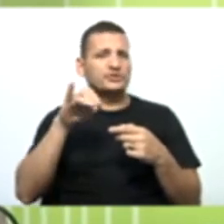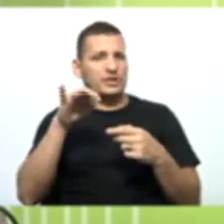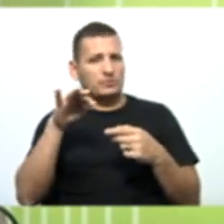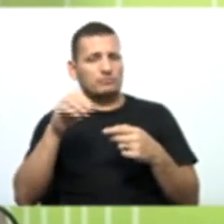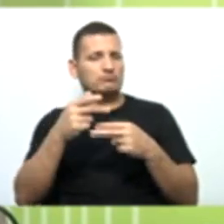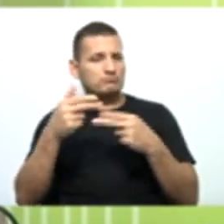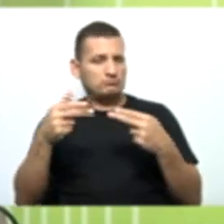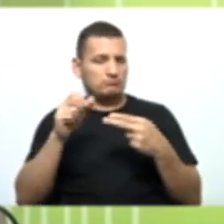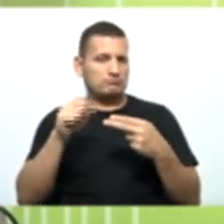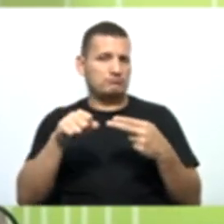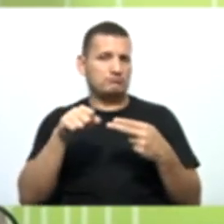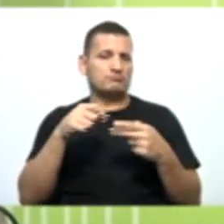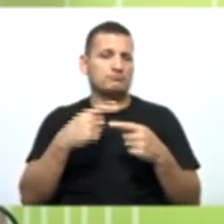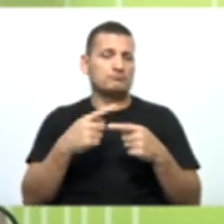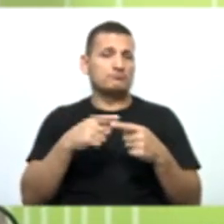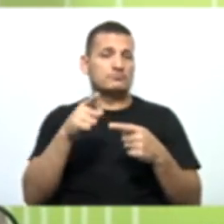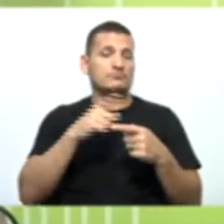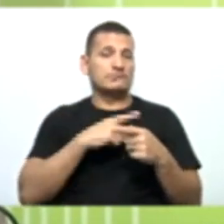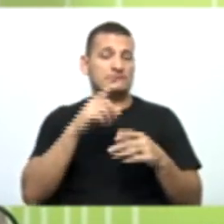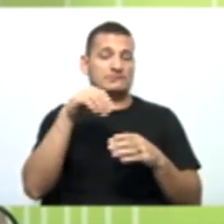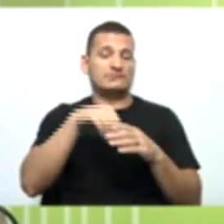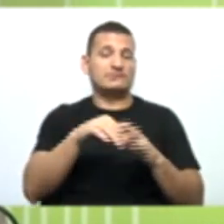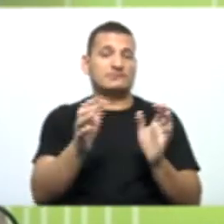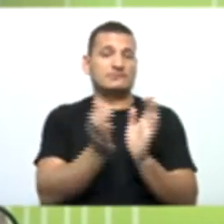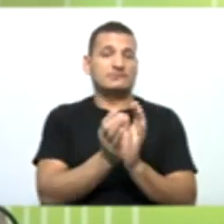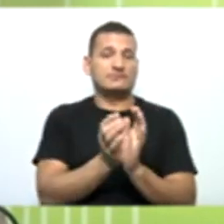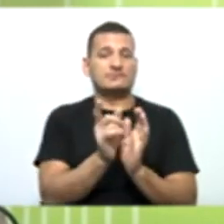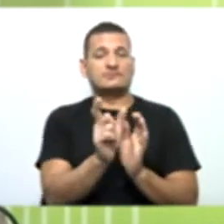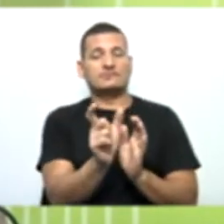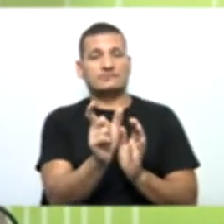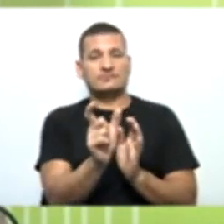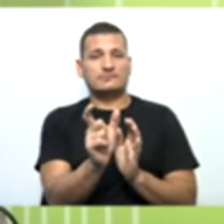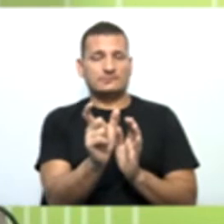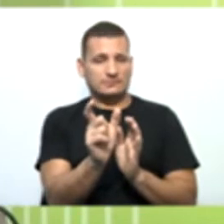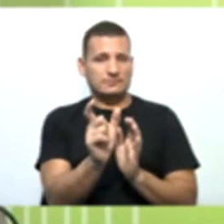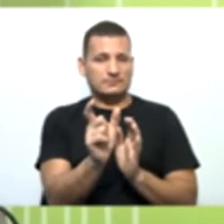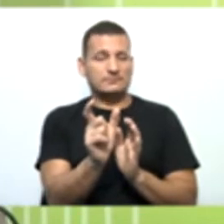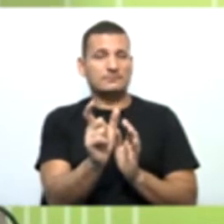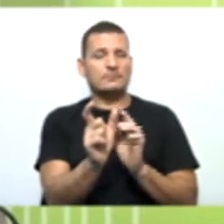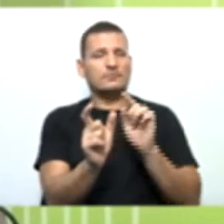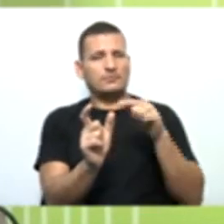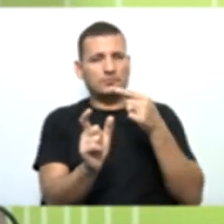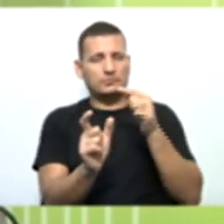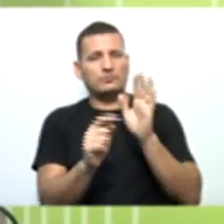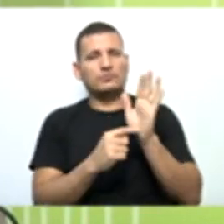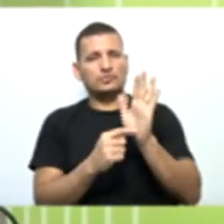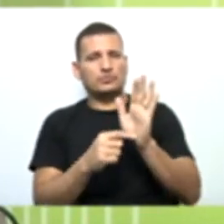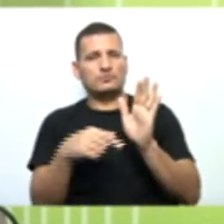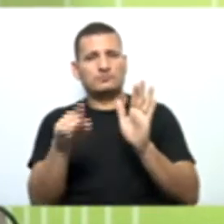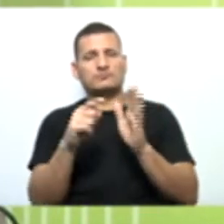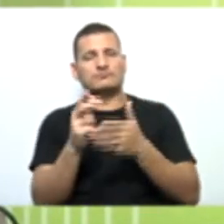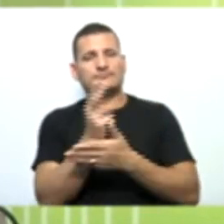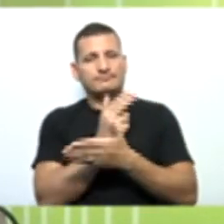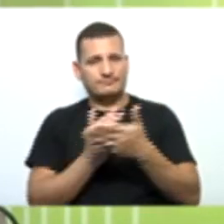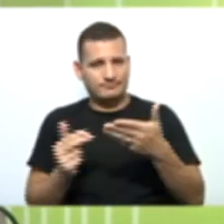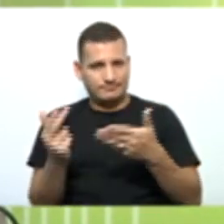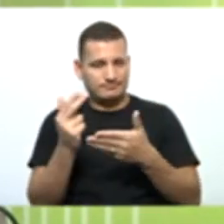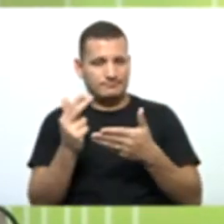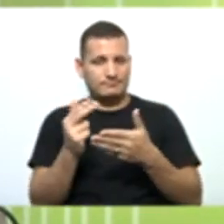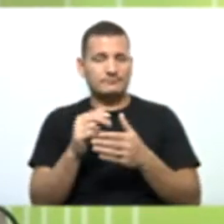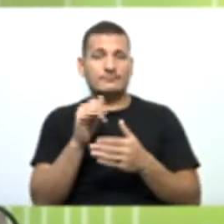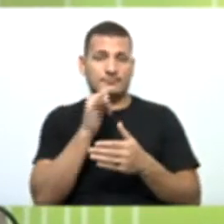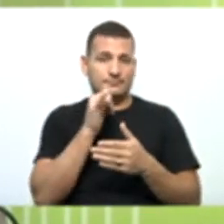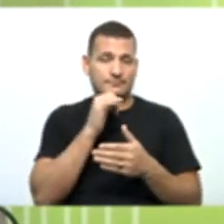vai estar dentro de uma classe. E isso lá no diagrama nós vamos mostrar melhor para vocês. Então, por exemplo,